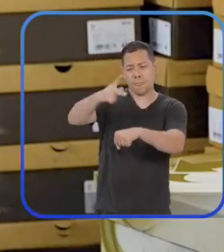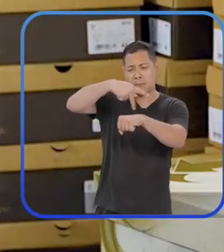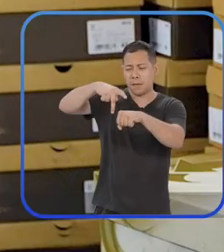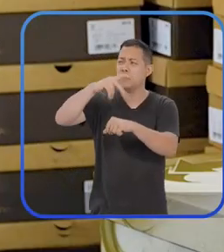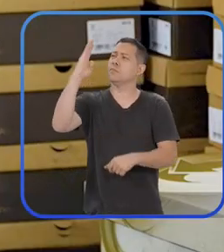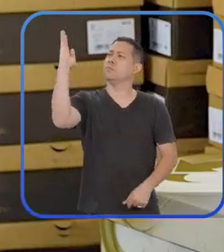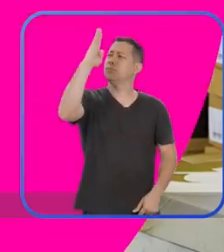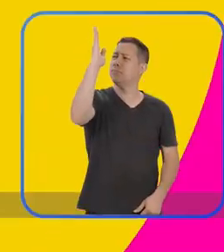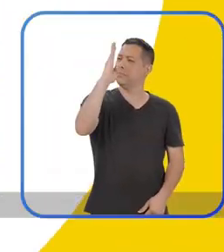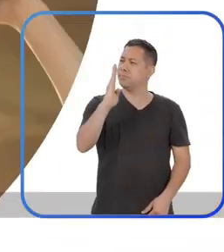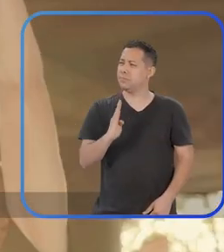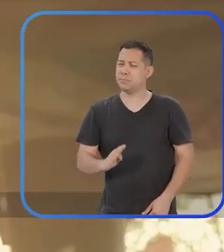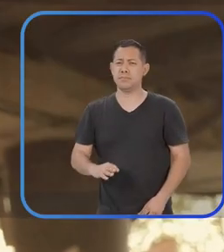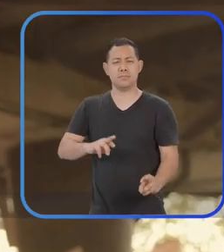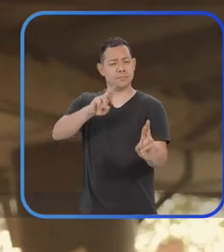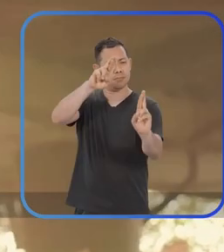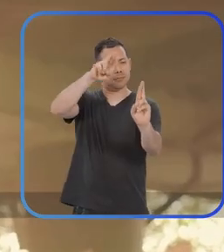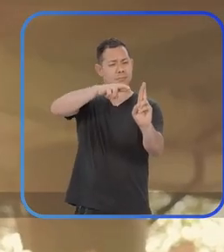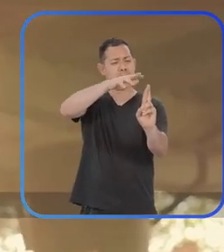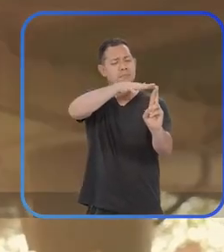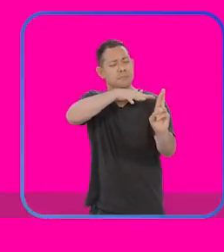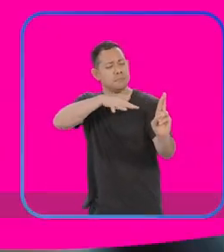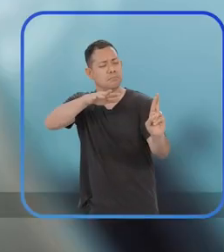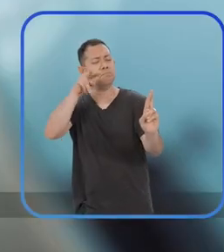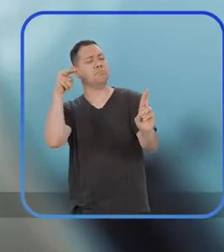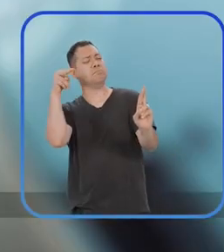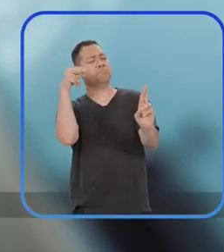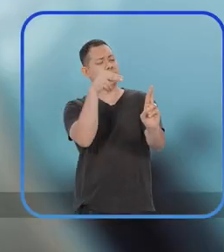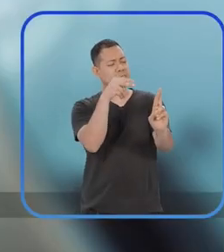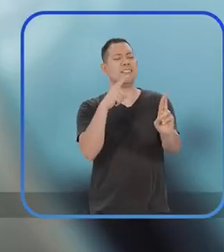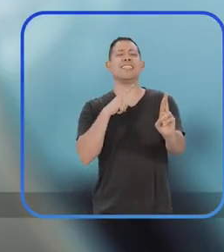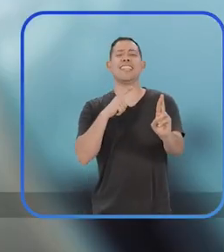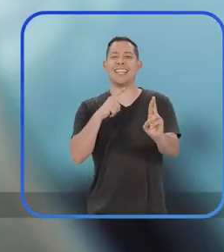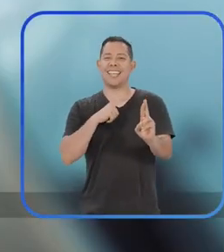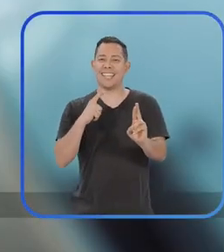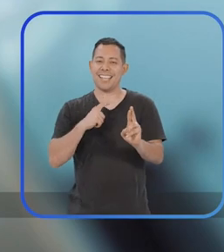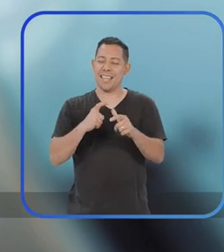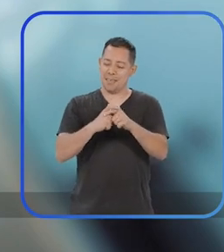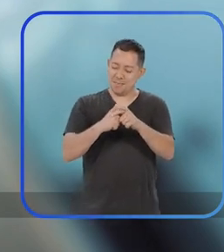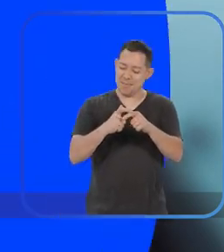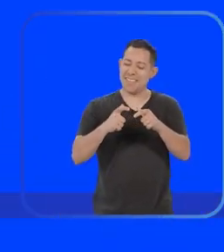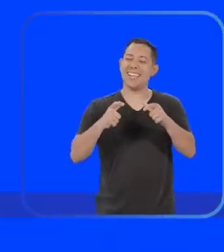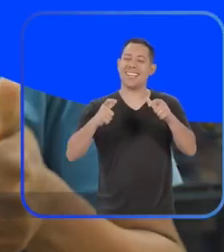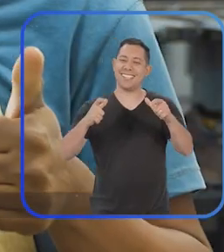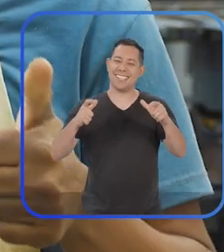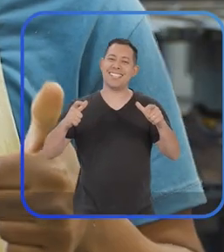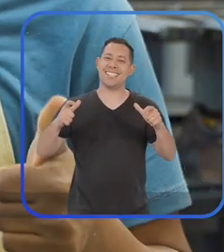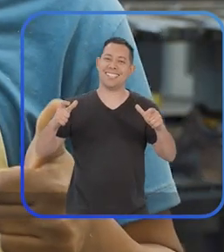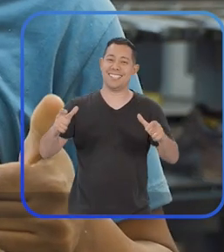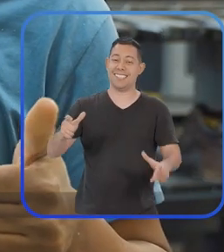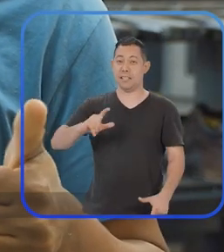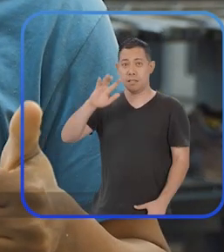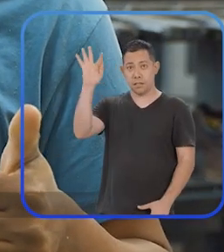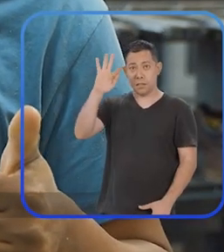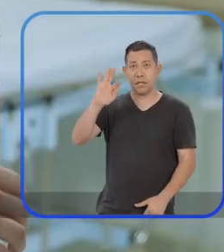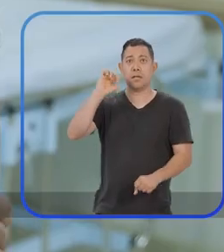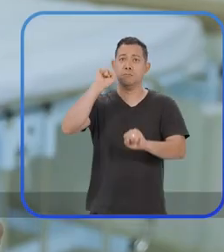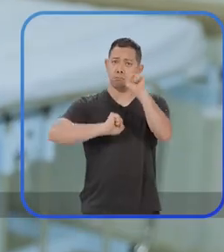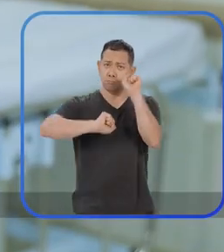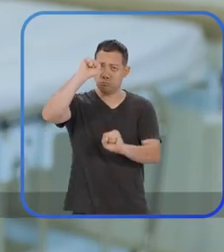Brasil adentro. É hoje referência muito além da região. Retomou